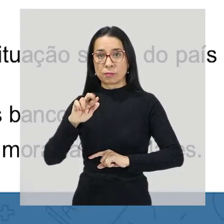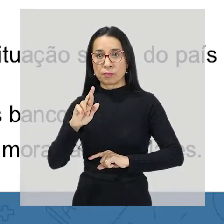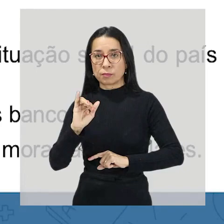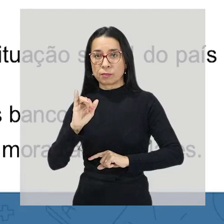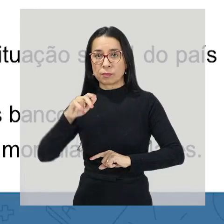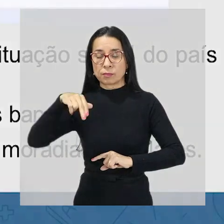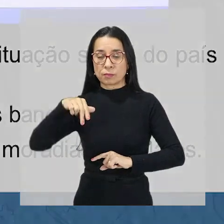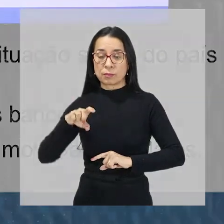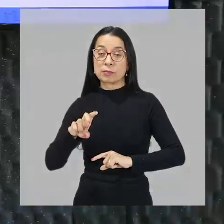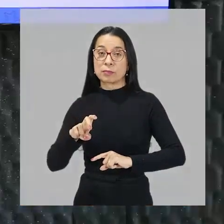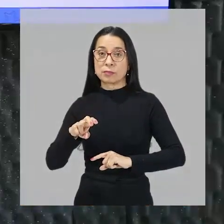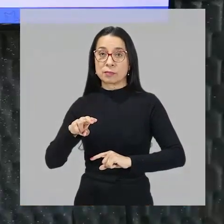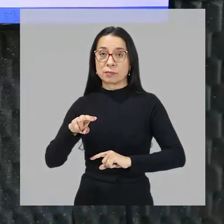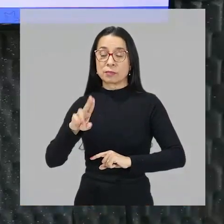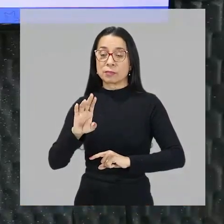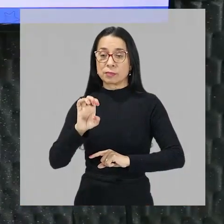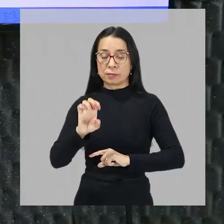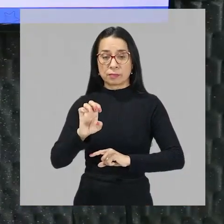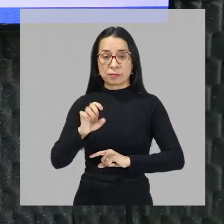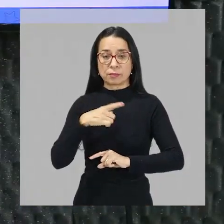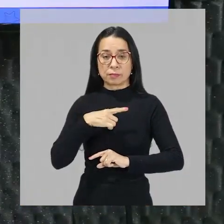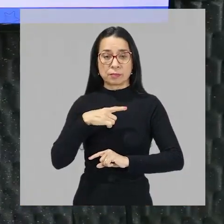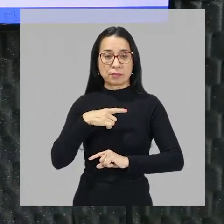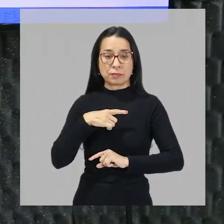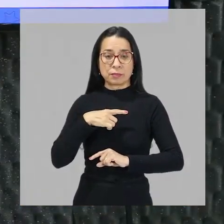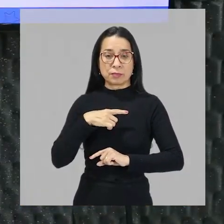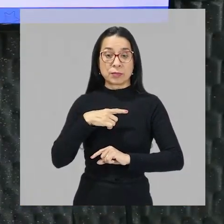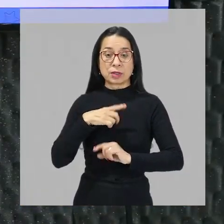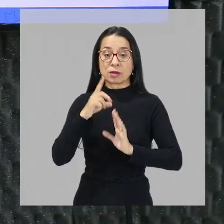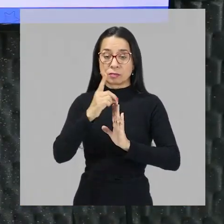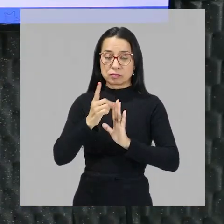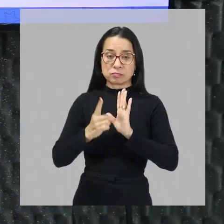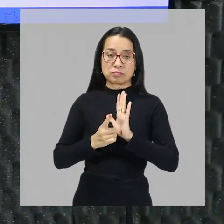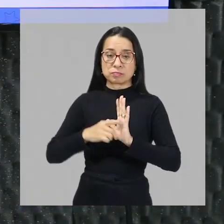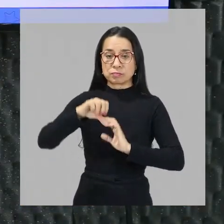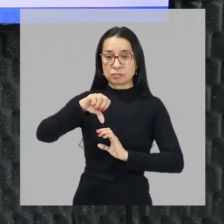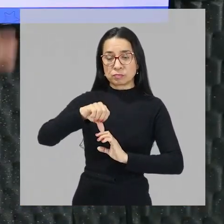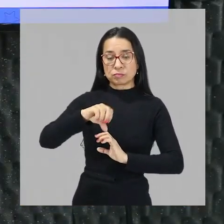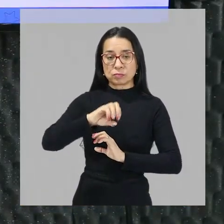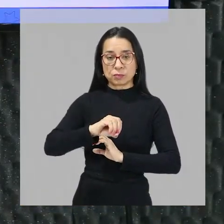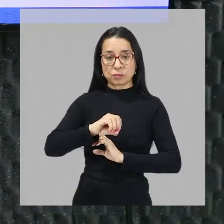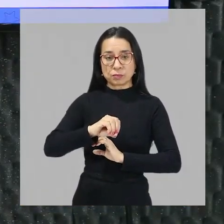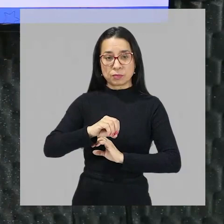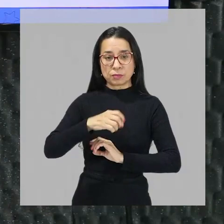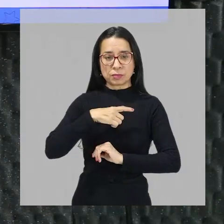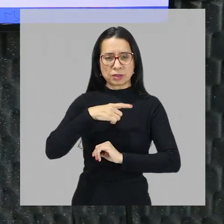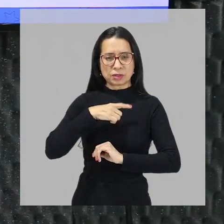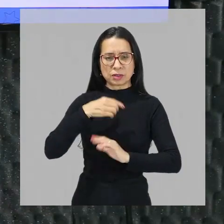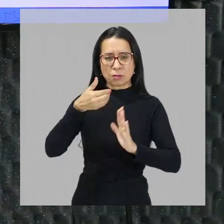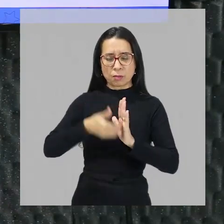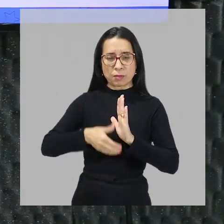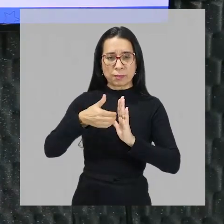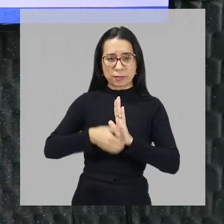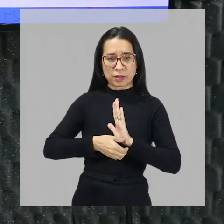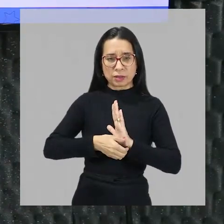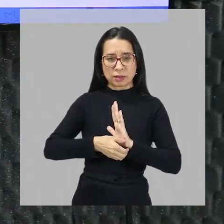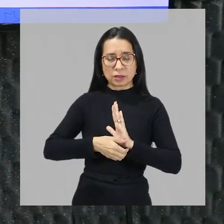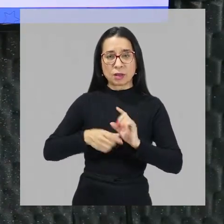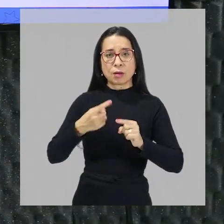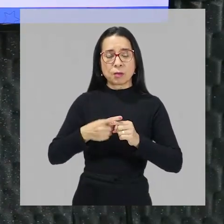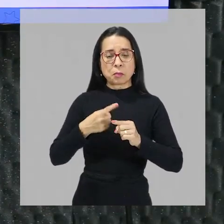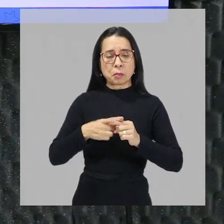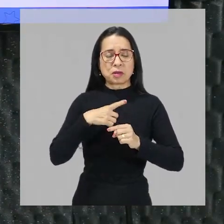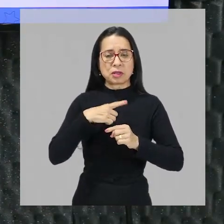teve o desastre ali do governo Collor, que foram 2 anos de mandato, onde ele sofreu impeachment por conta de corrupção, no esquema